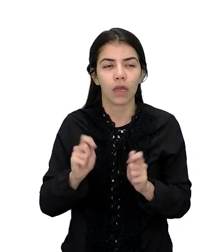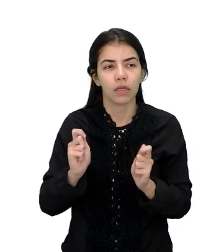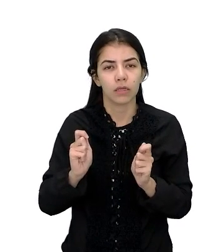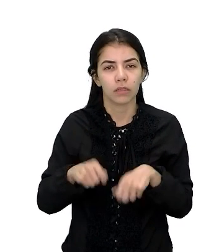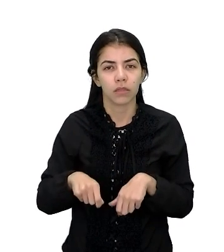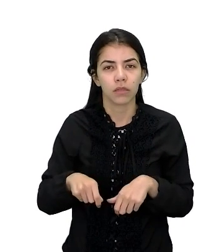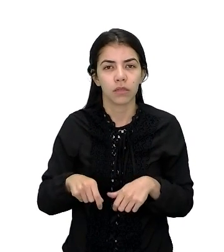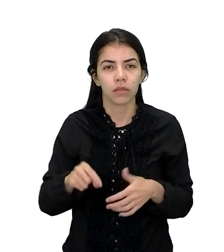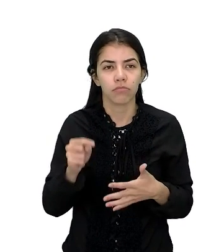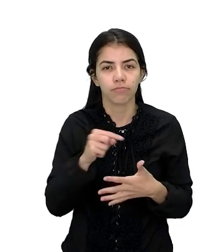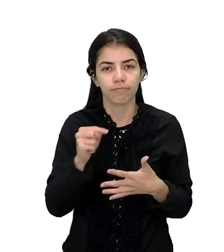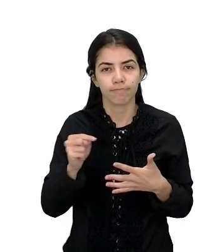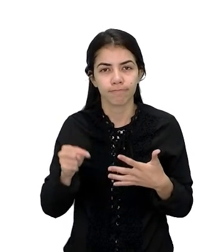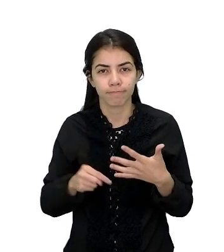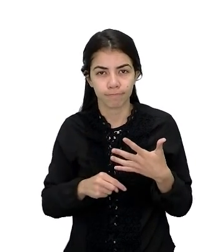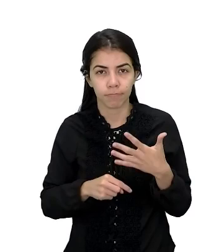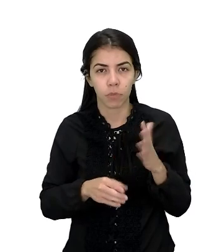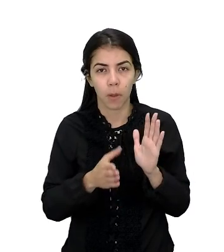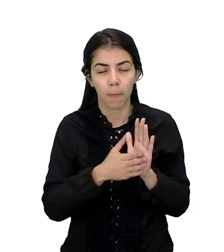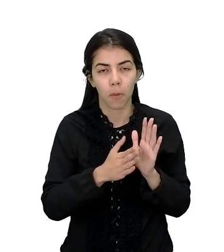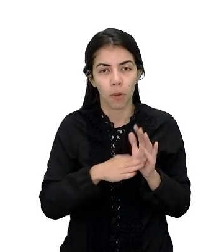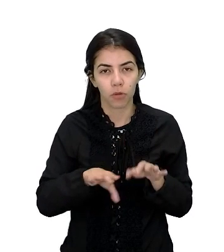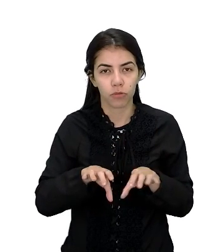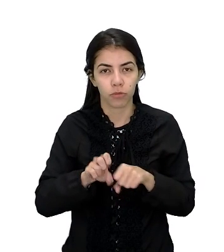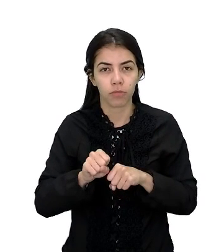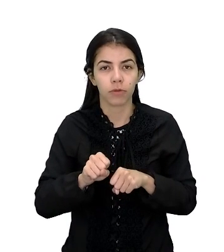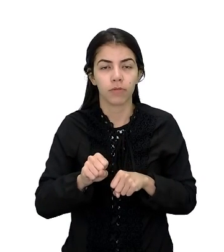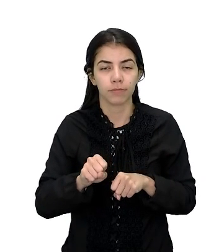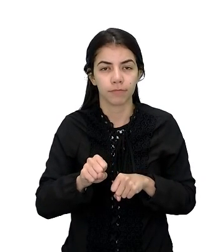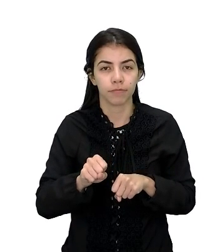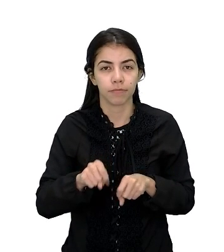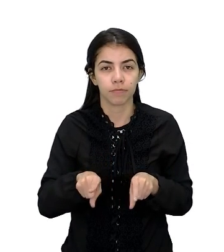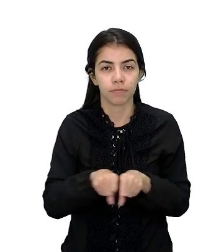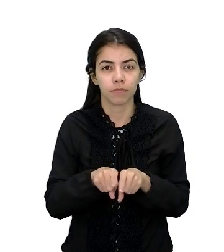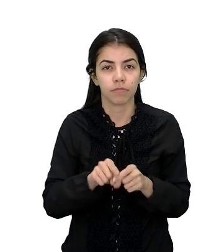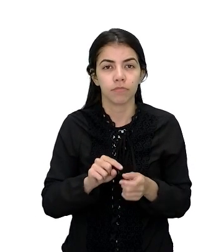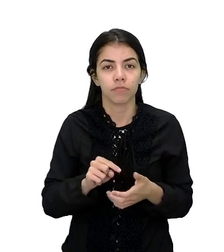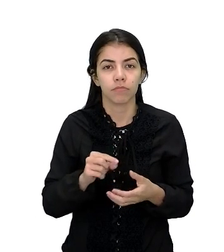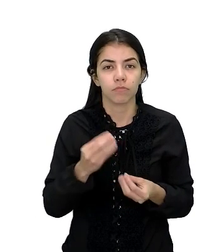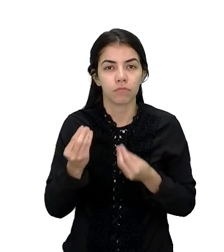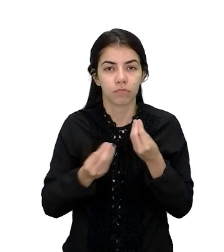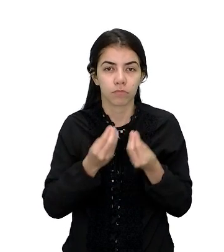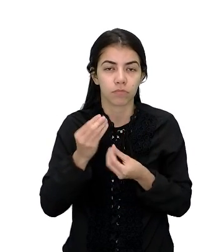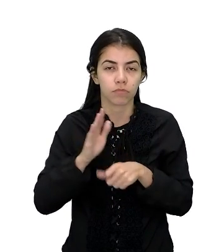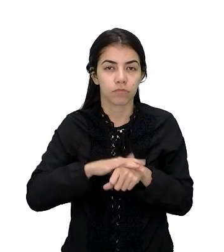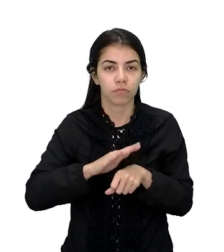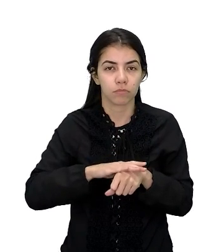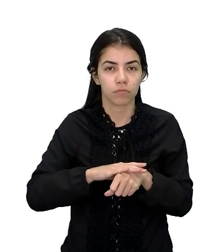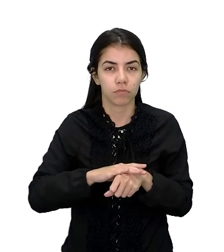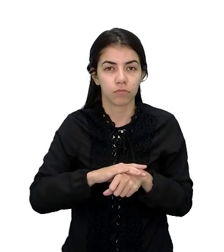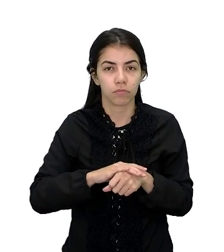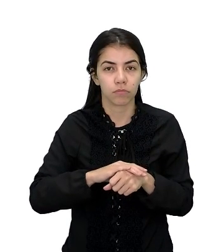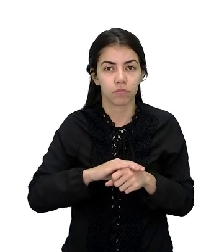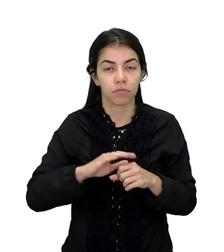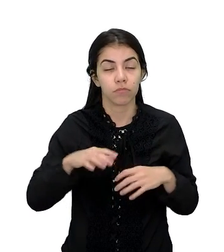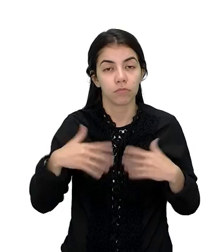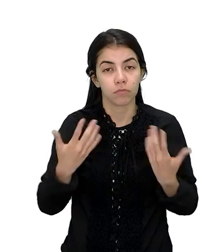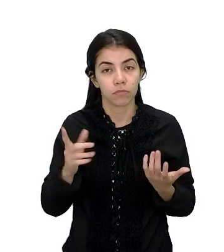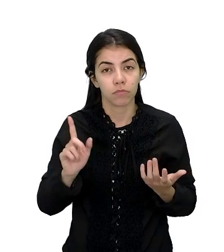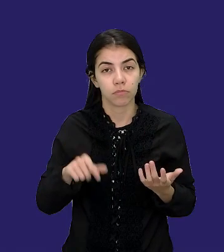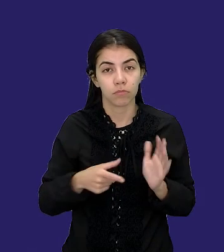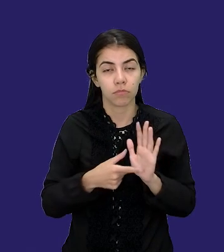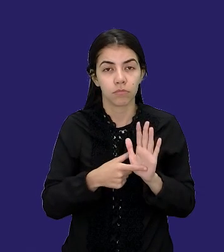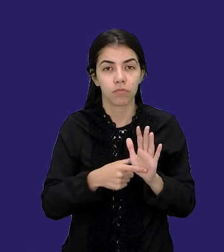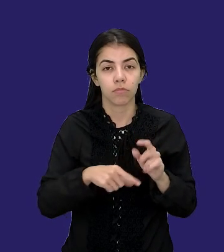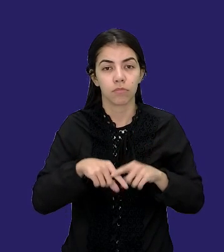A sinergia com a nossa proposta de formação das nossas funções executivas. Então, fica o todo para nós aí. Os